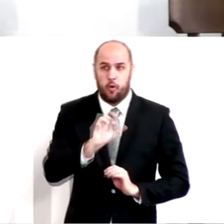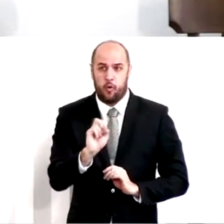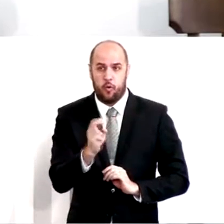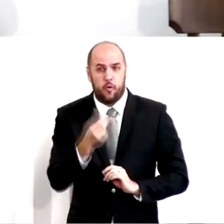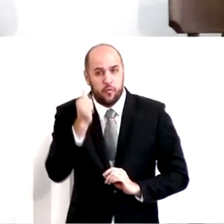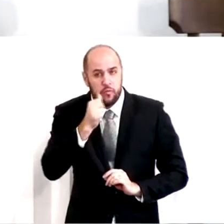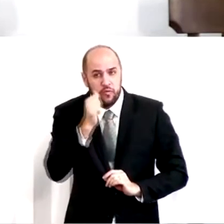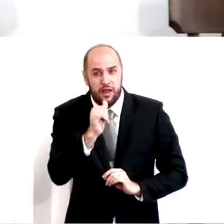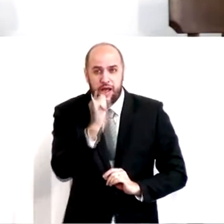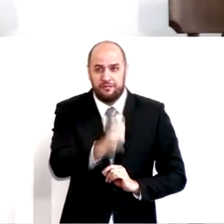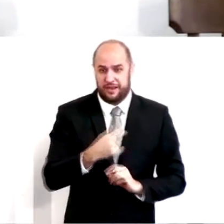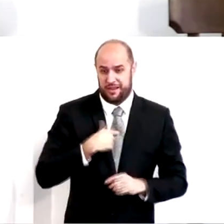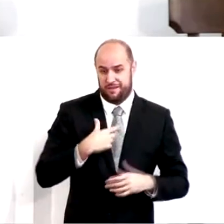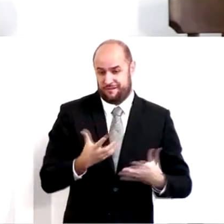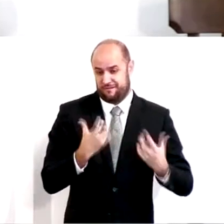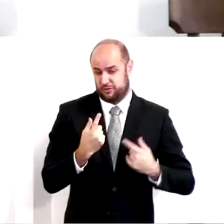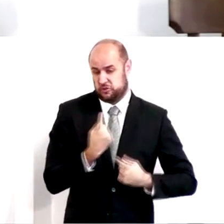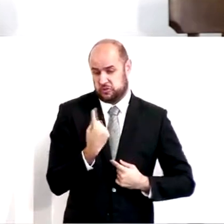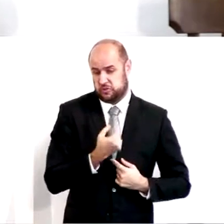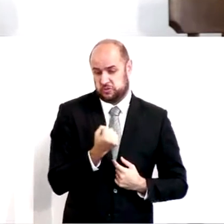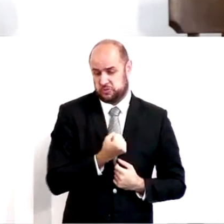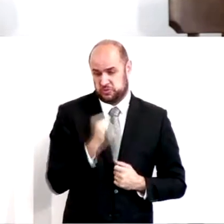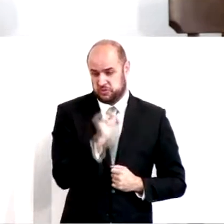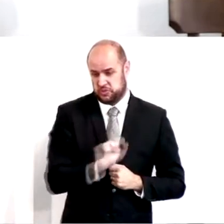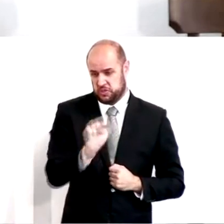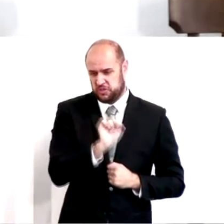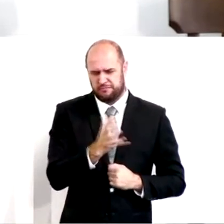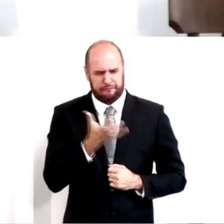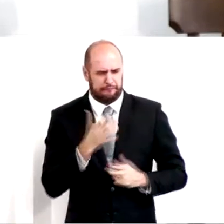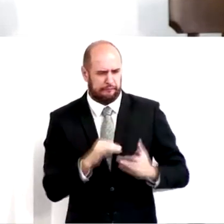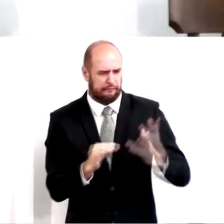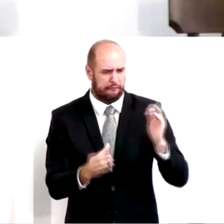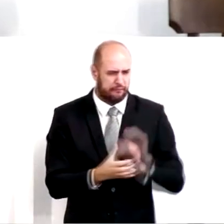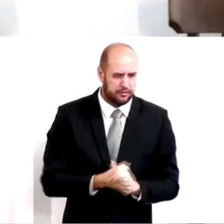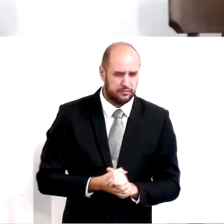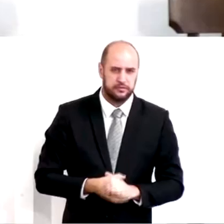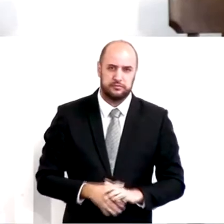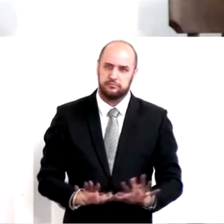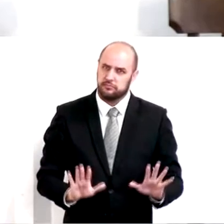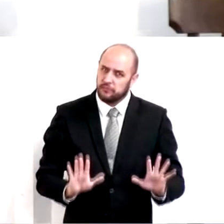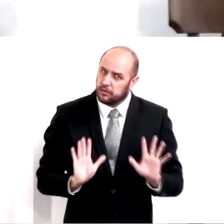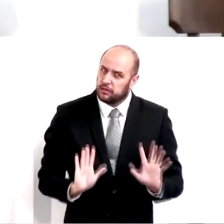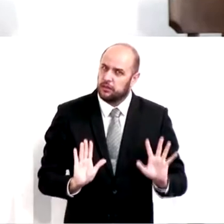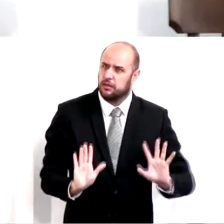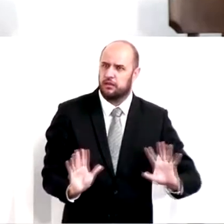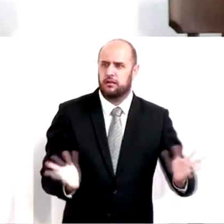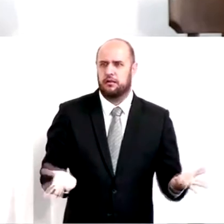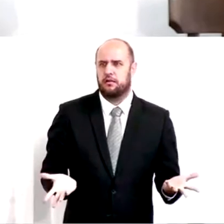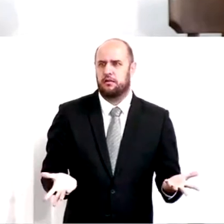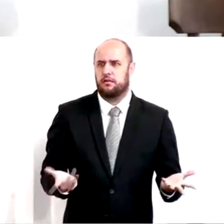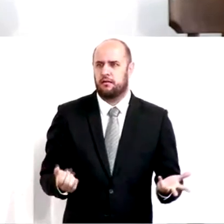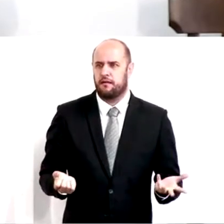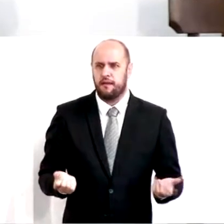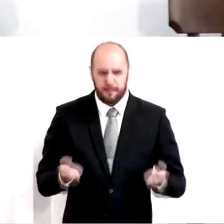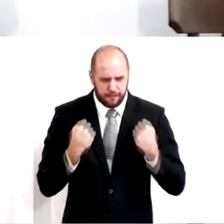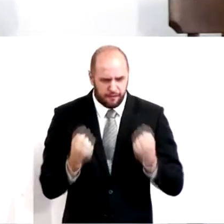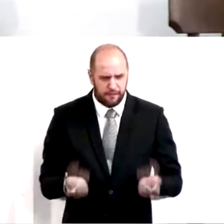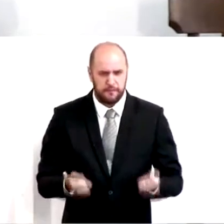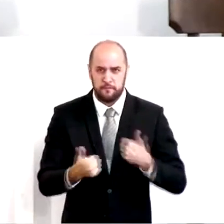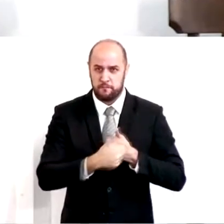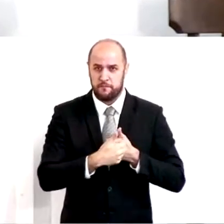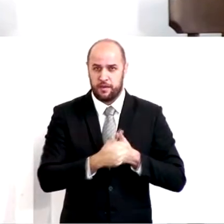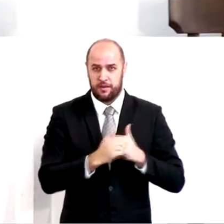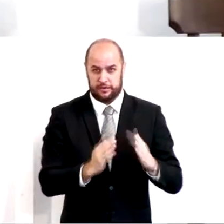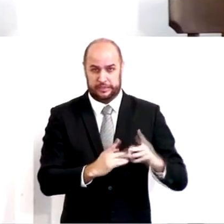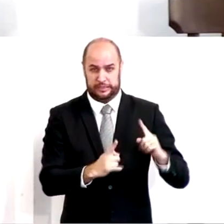quero contrair laços matrimoniais. Gente, onde é? Deve ter uma academia perto dessa igreja, porque